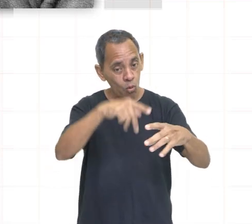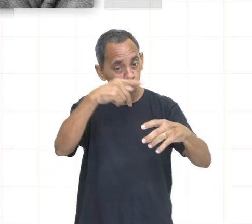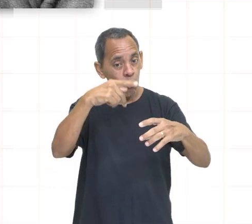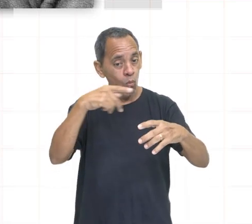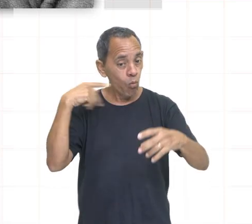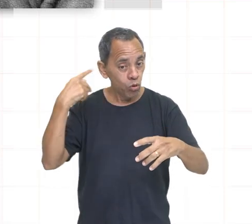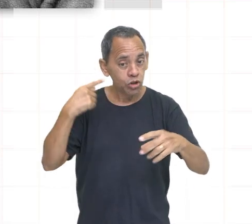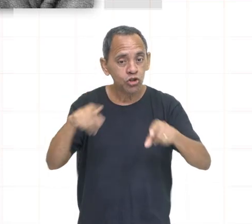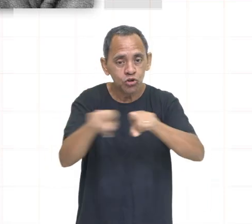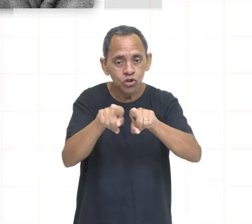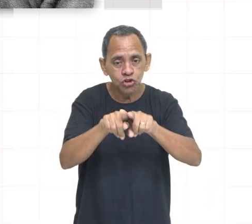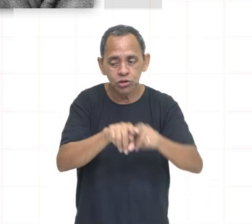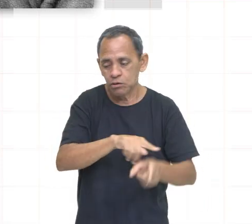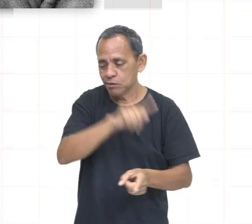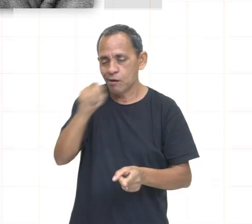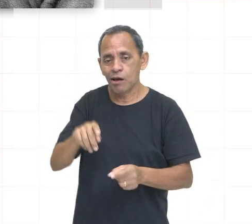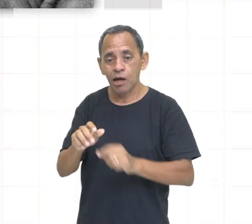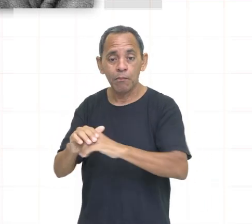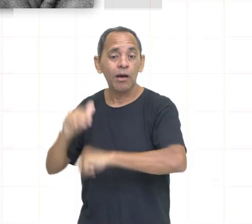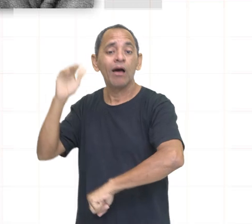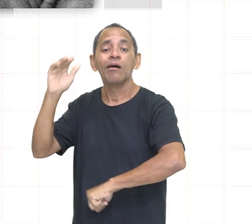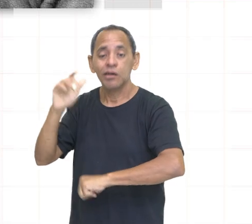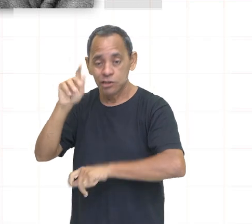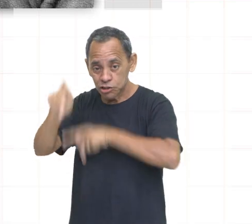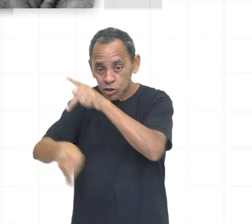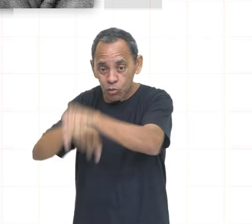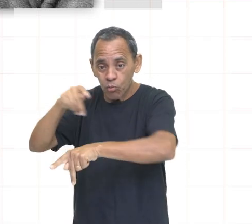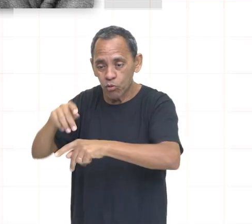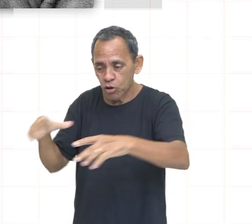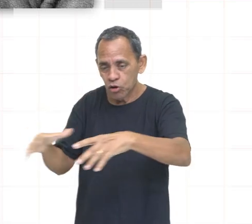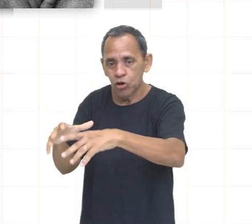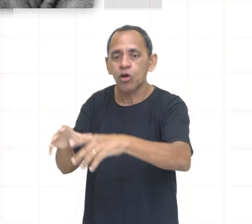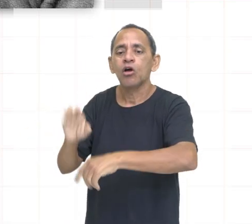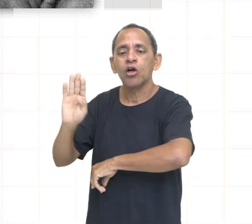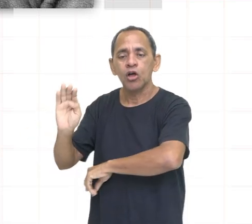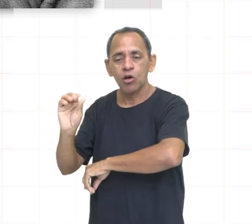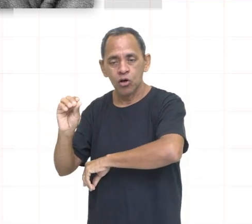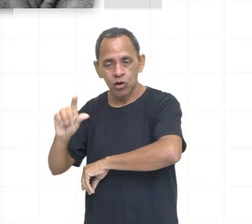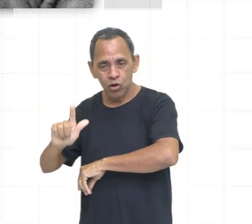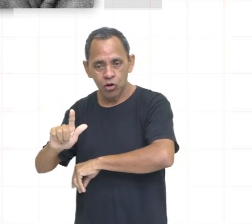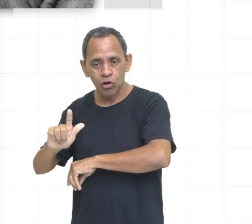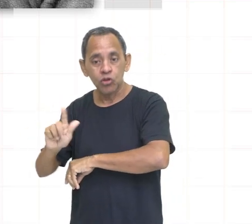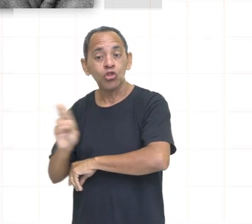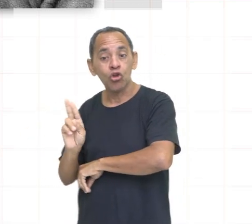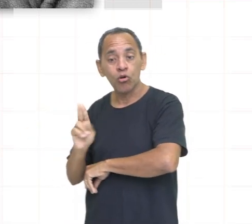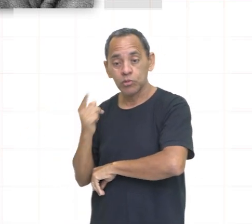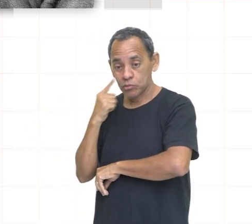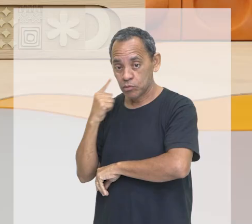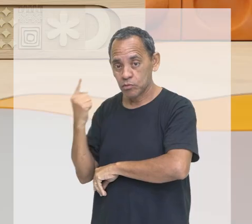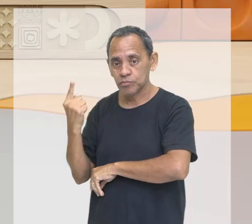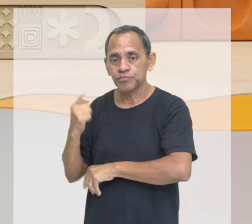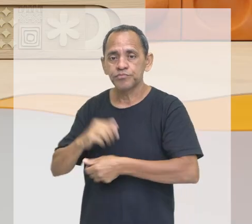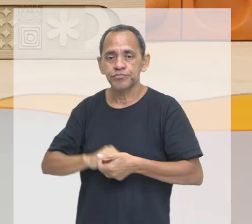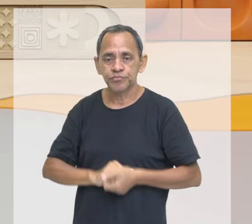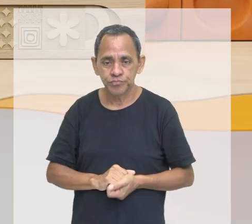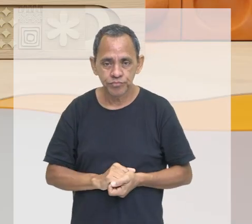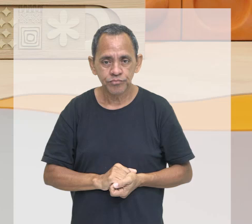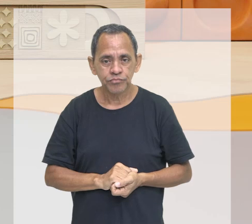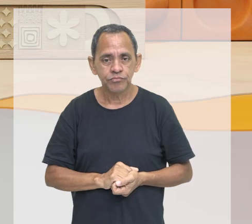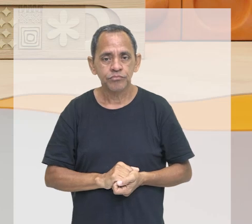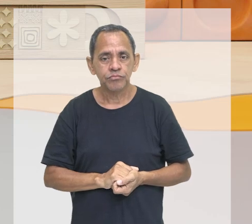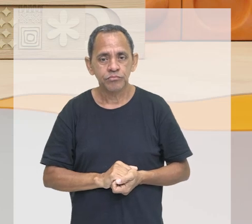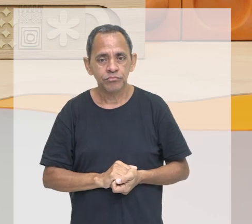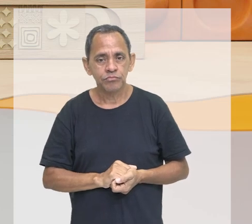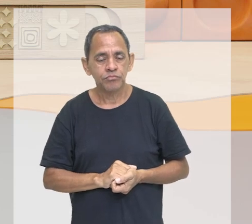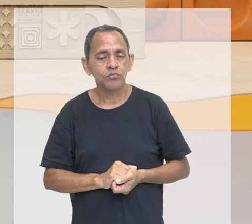e de outro lado, a maioria, que eram os bolcheviques. Mais uma vez, menchevique, minoria, tá, gente?